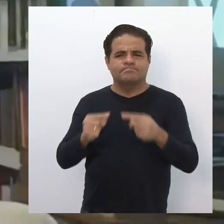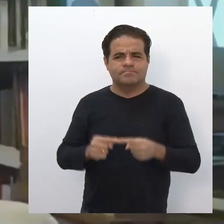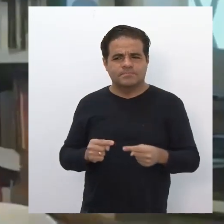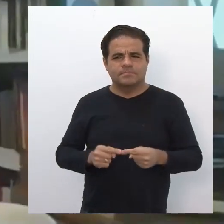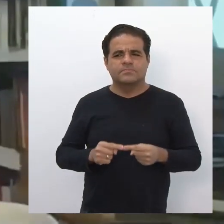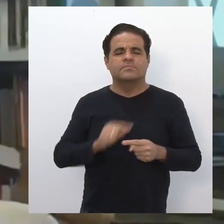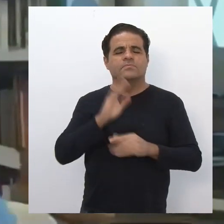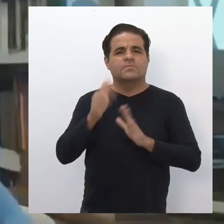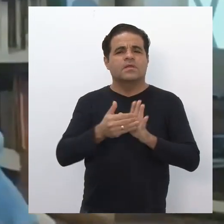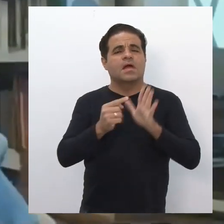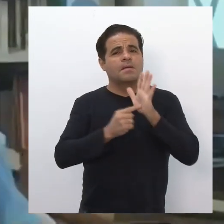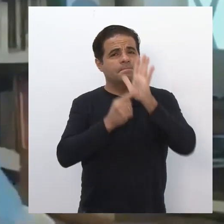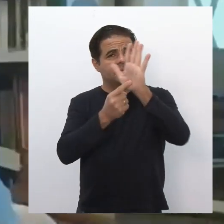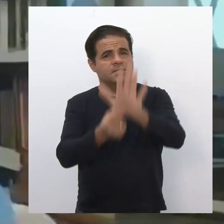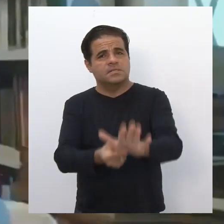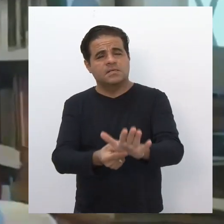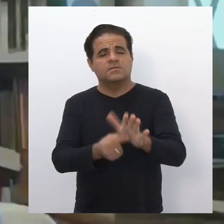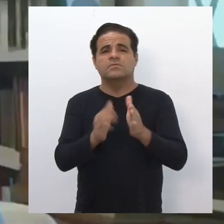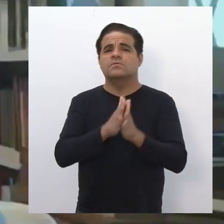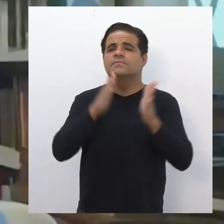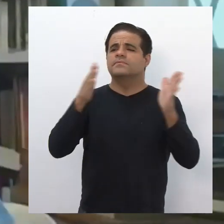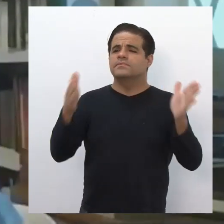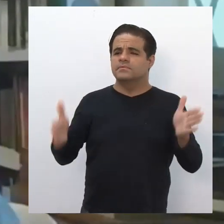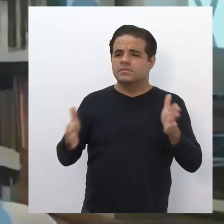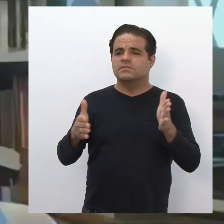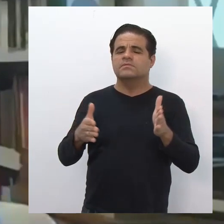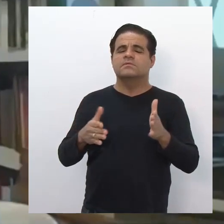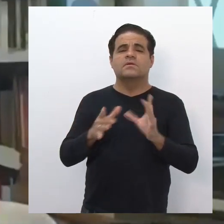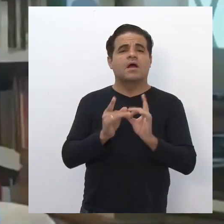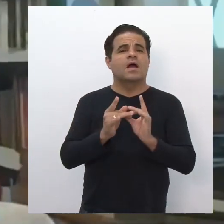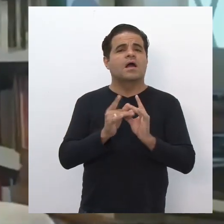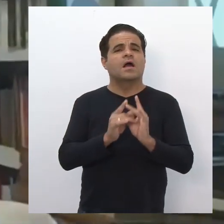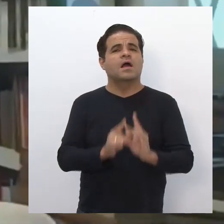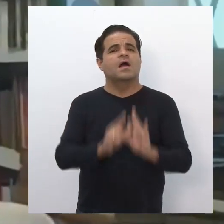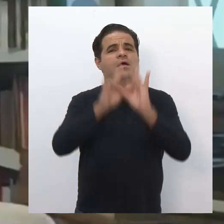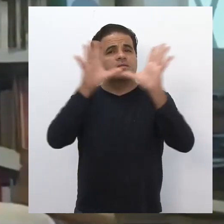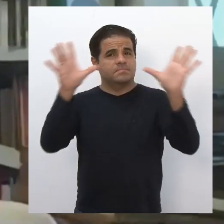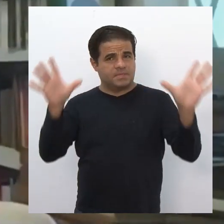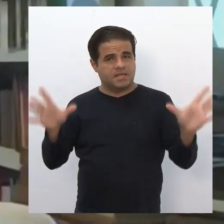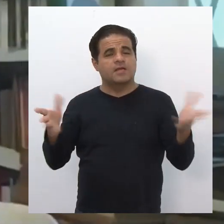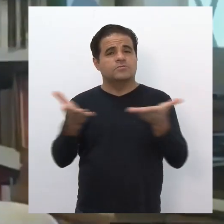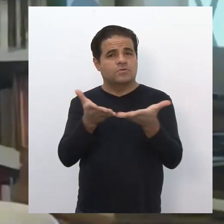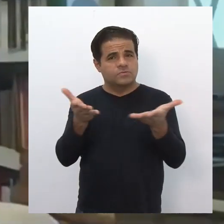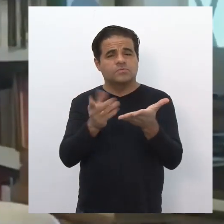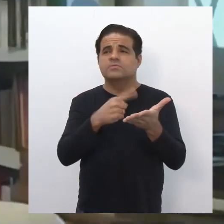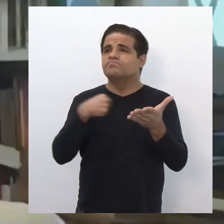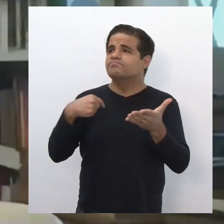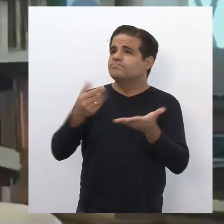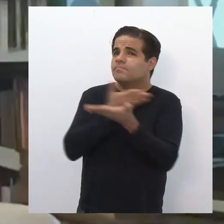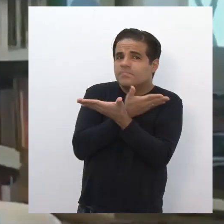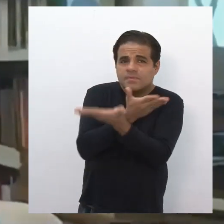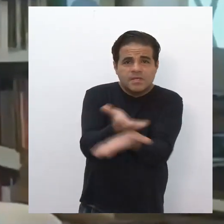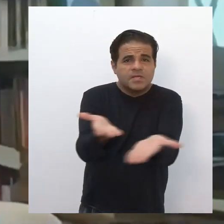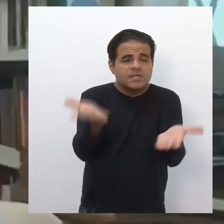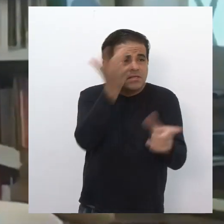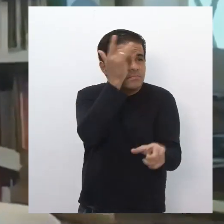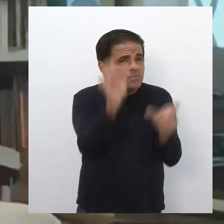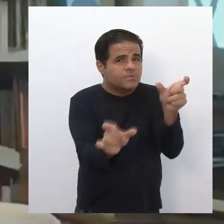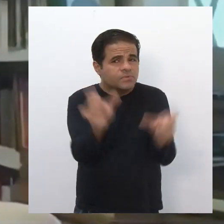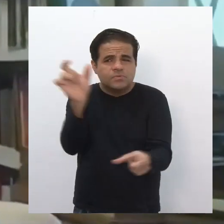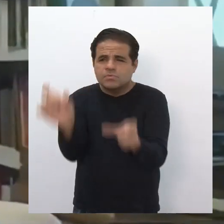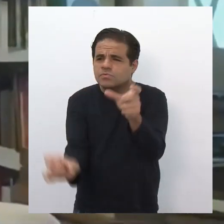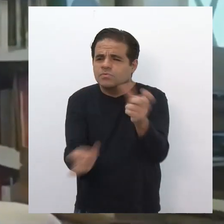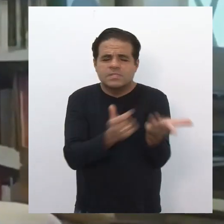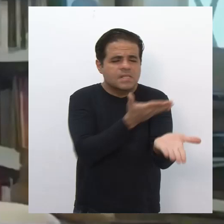é apresentado, e com a liberdade com a qual a gente deixa as pessoas lidarem com